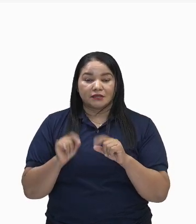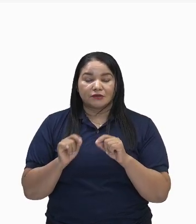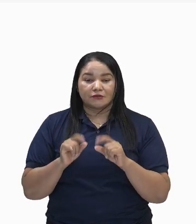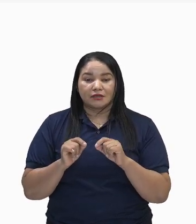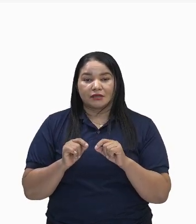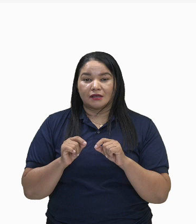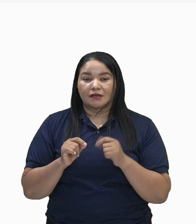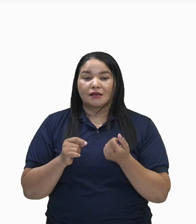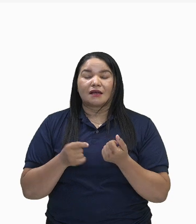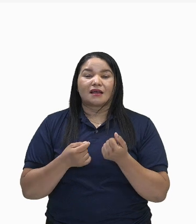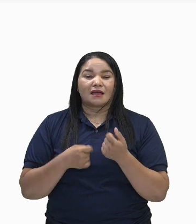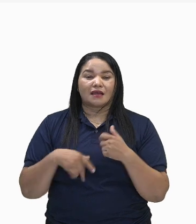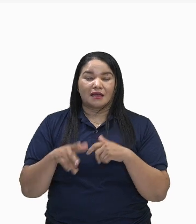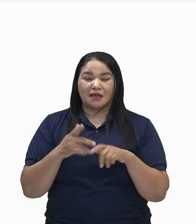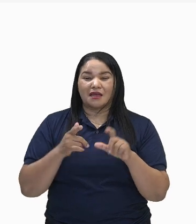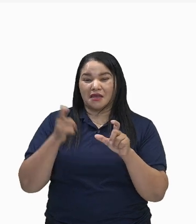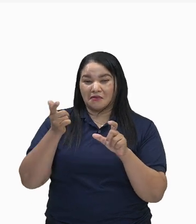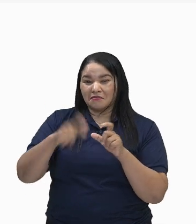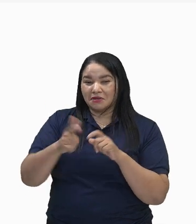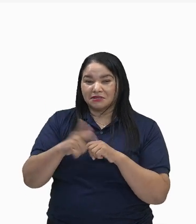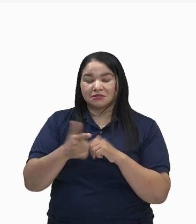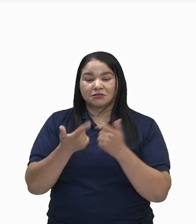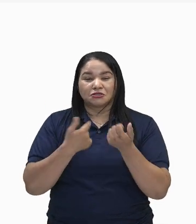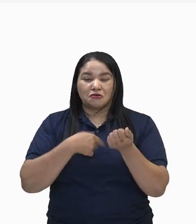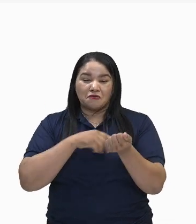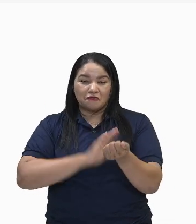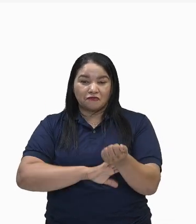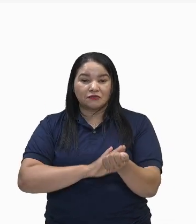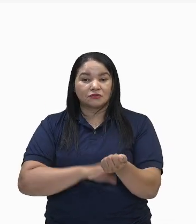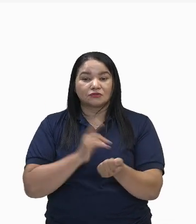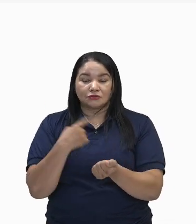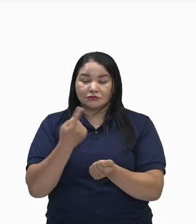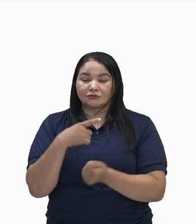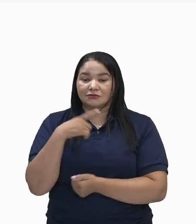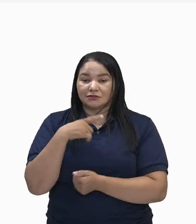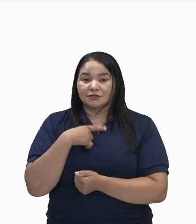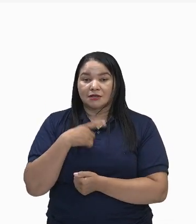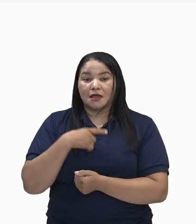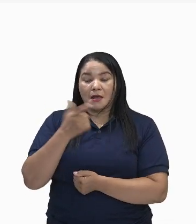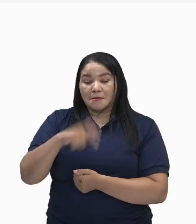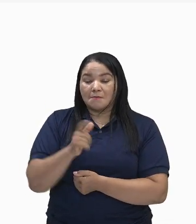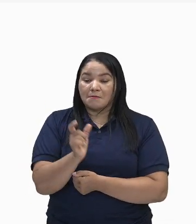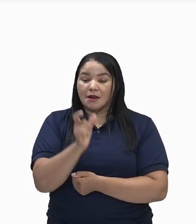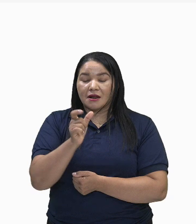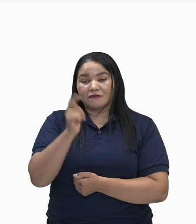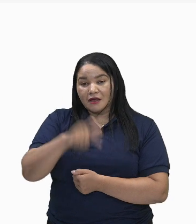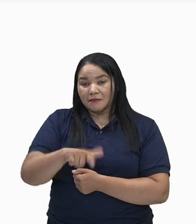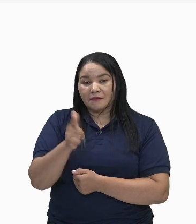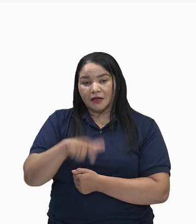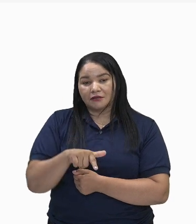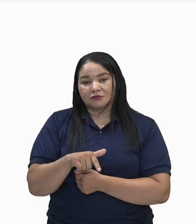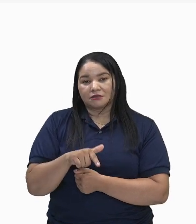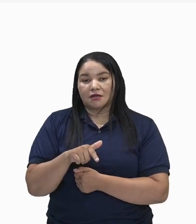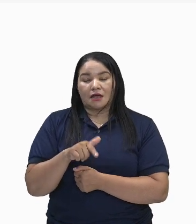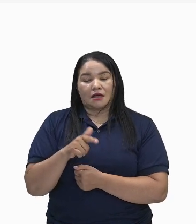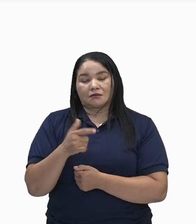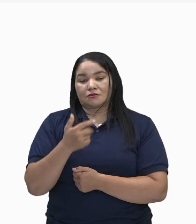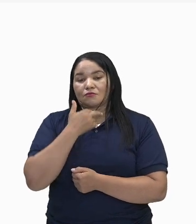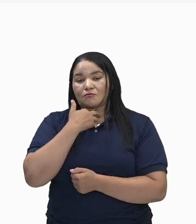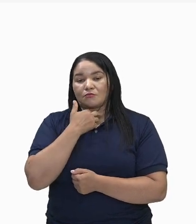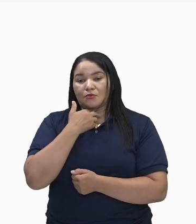pleonasmo vicioso são esses vícios que nós temos de repetir palavras que não pode, né? No dia a